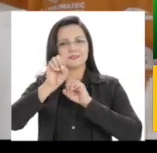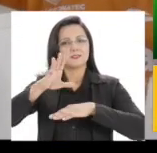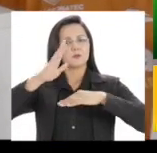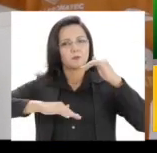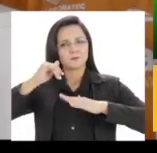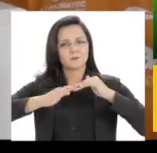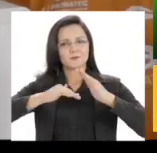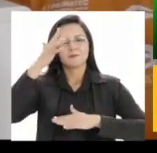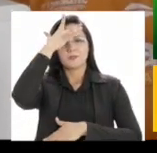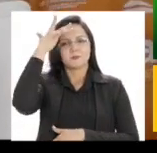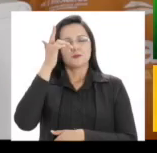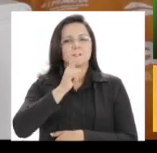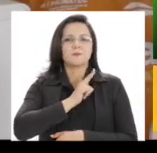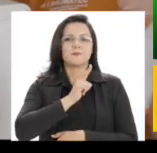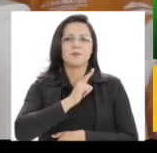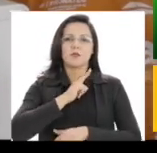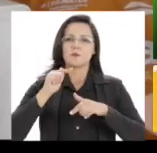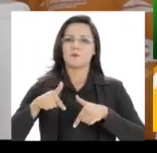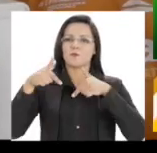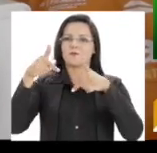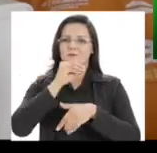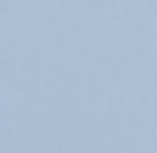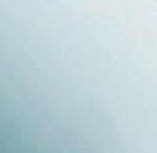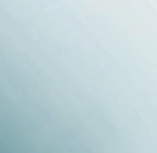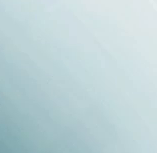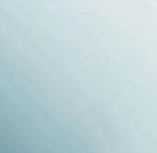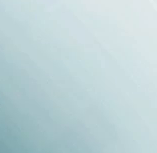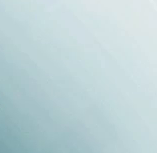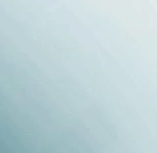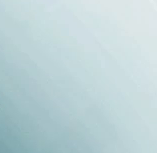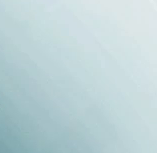a profissionalização para que a gente tenha a elevação da renda.